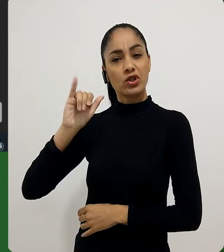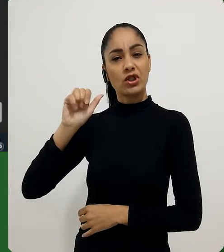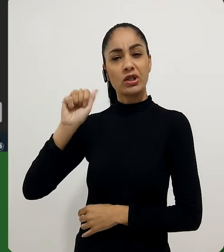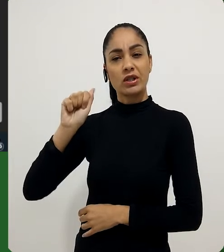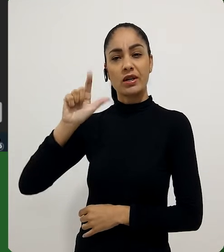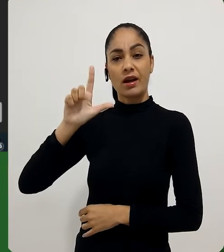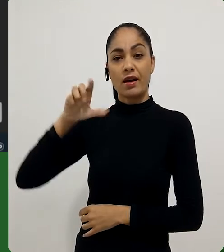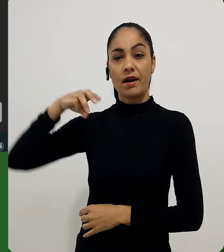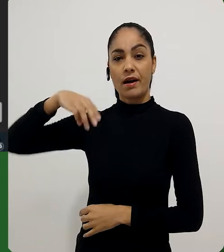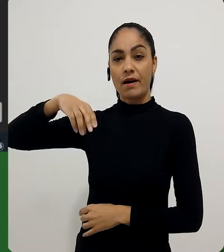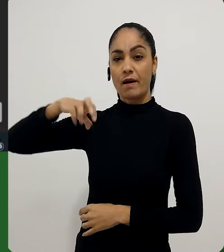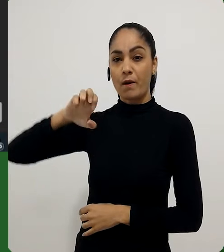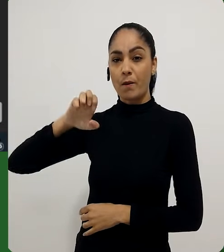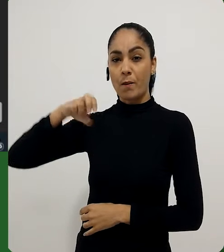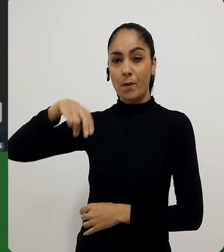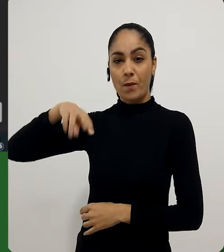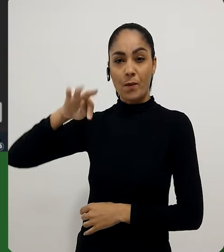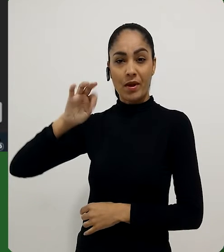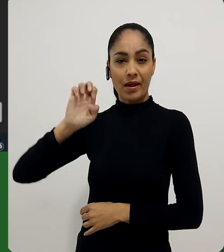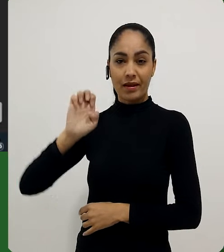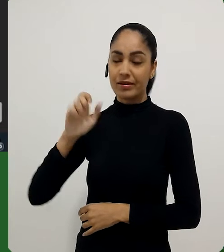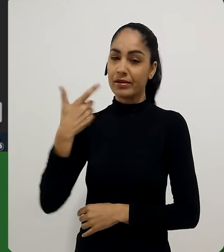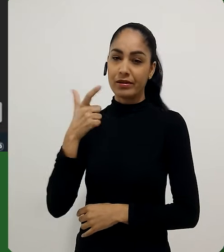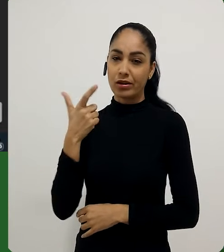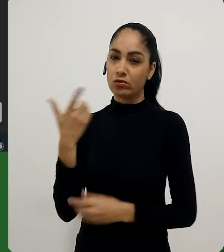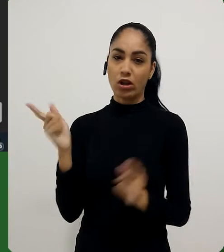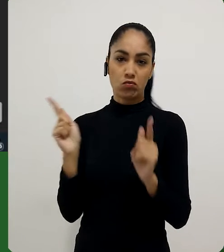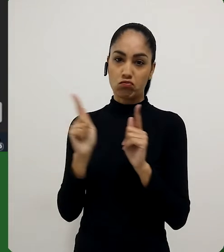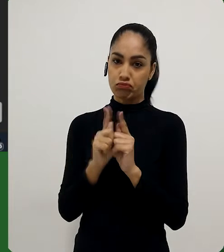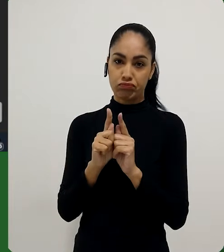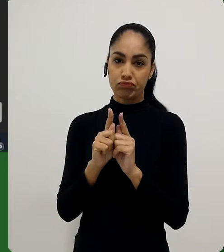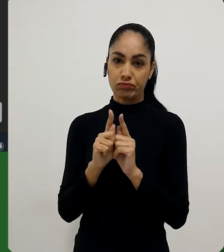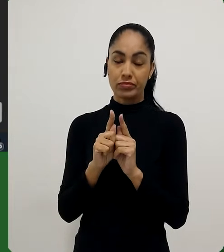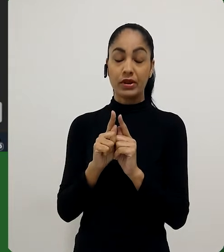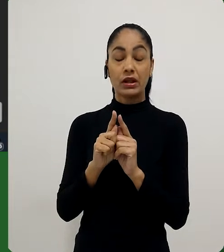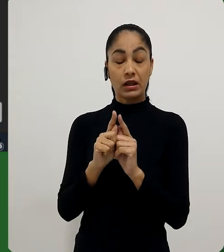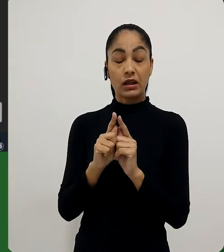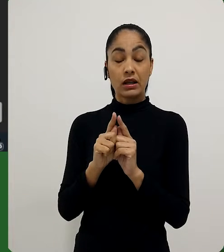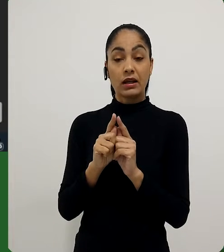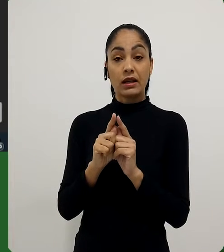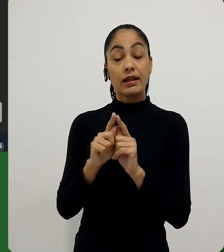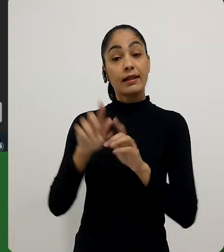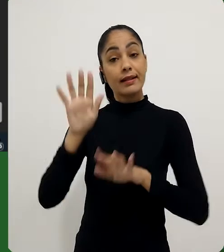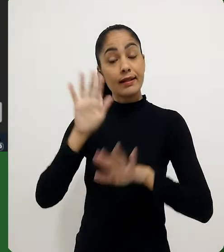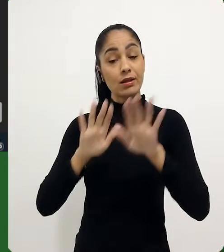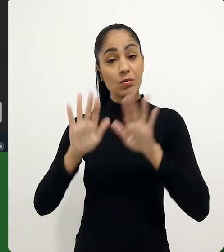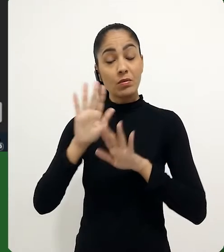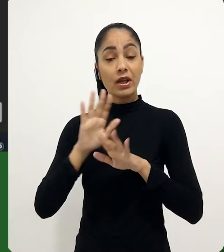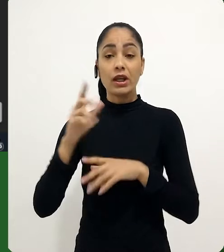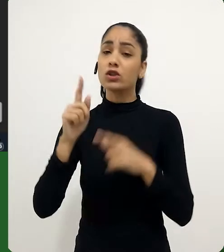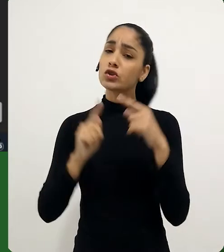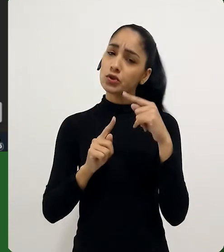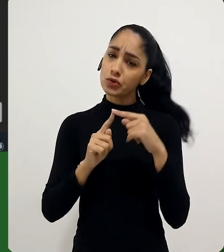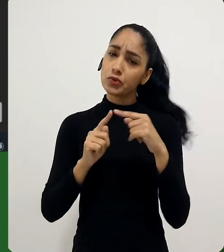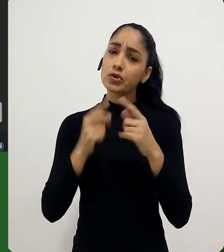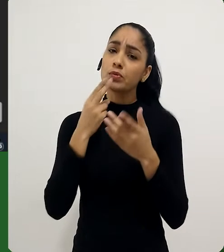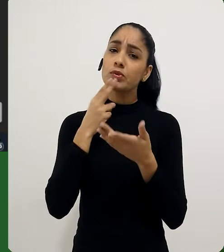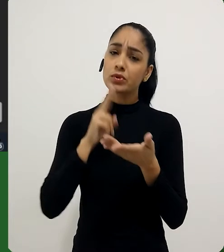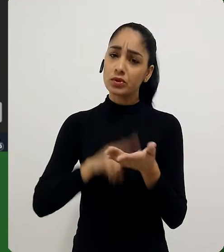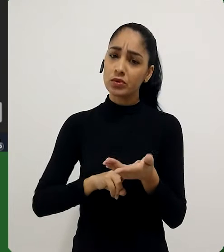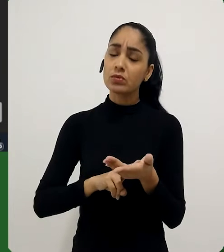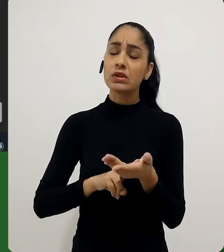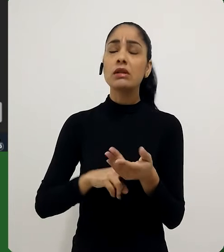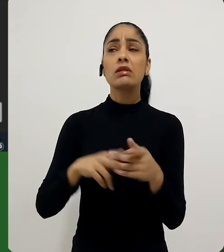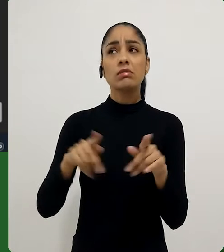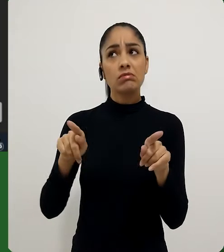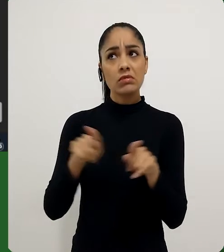não têm abreviatura, então eles devem ser escritos por extenso. O atenciosamente, dependendo da formalidade, né? Também a